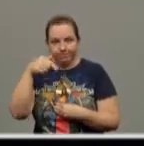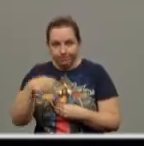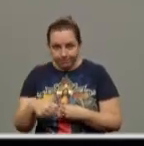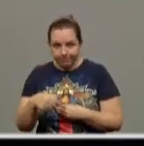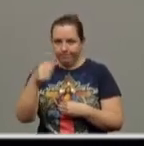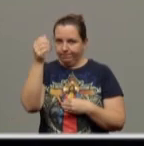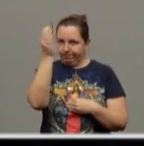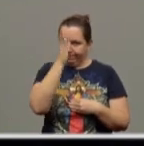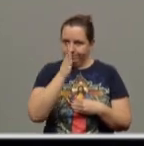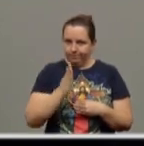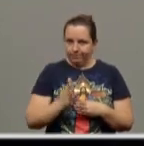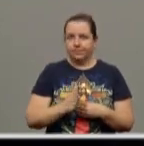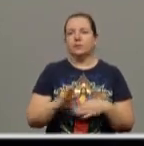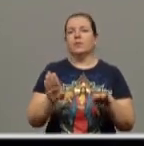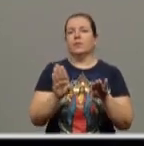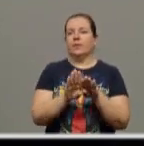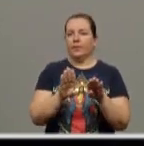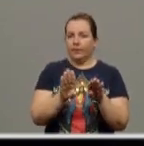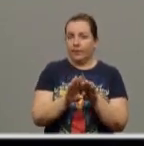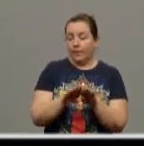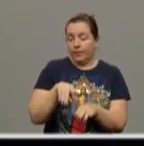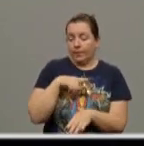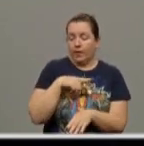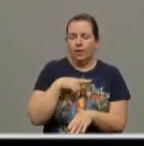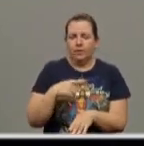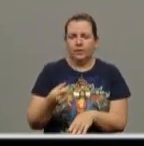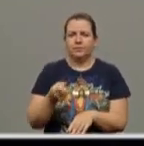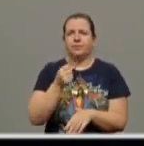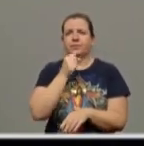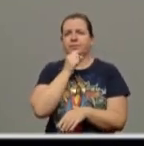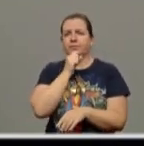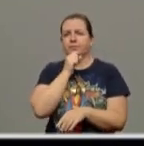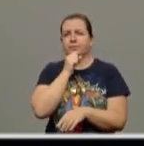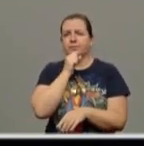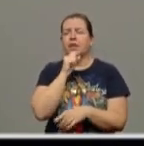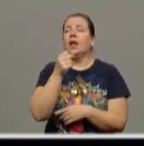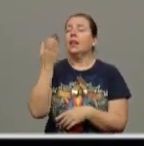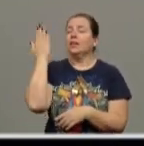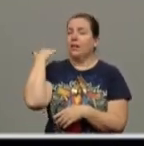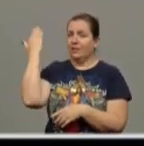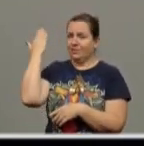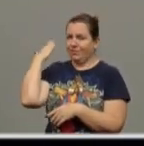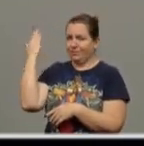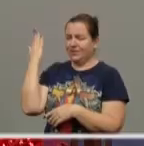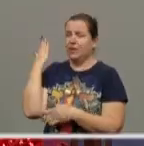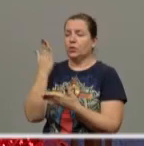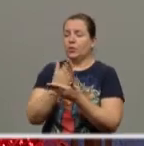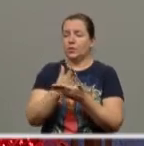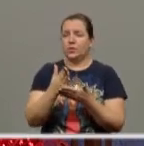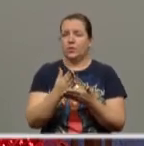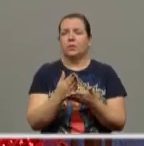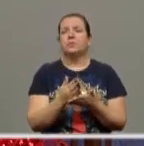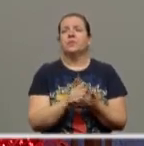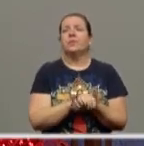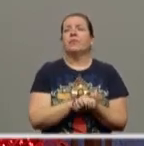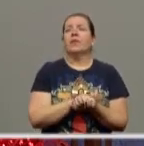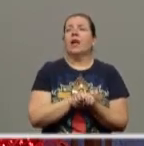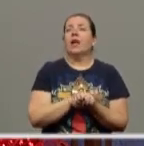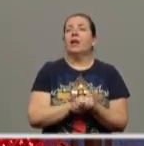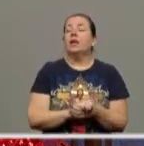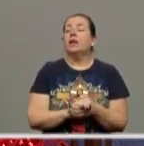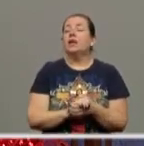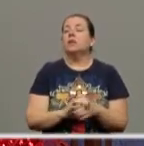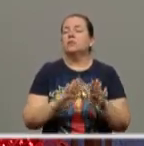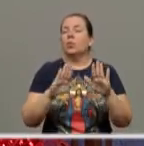lá do passado também, que começa no feminismo, tá? Isso é importantíssimo para nós, não estou contra as